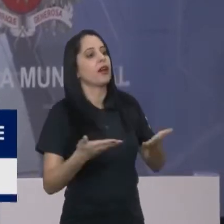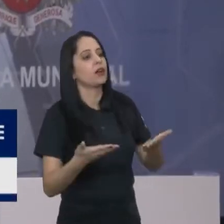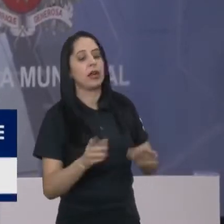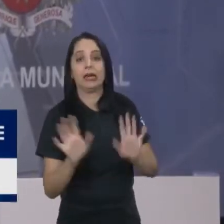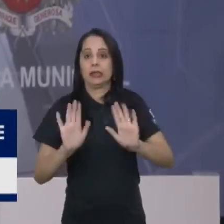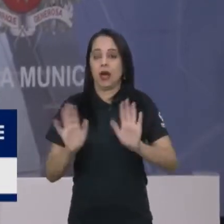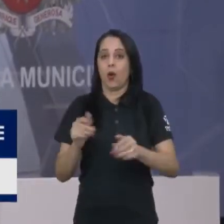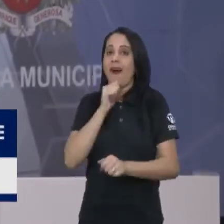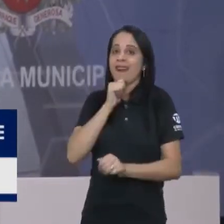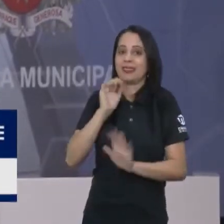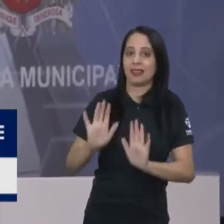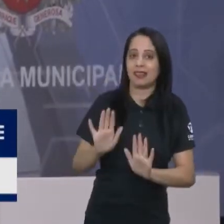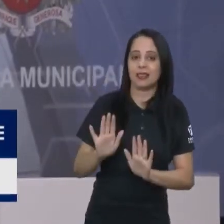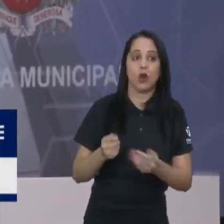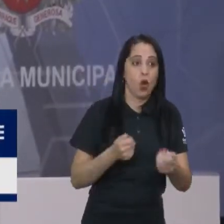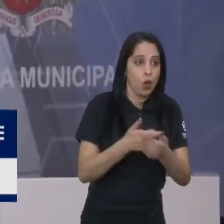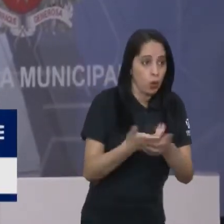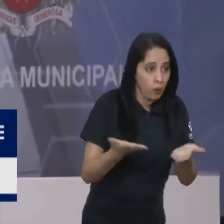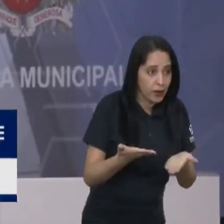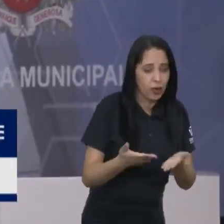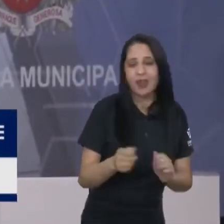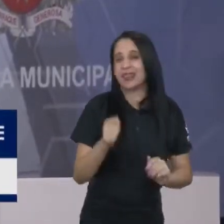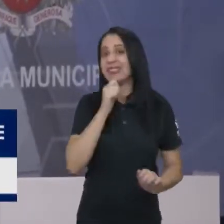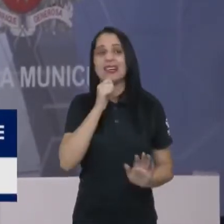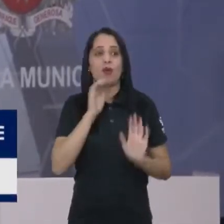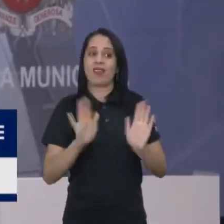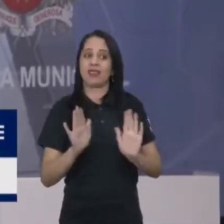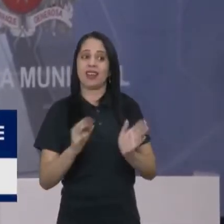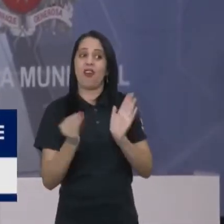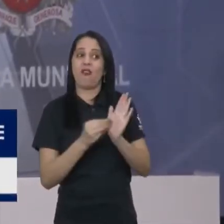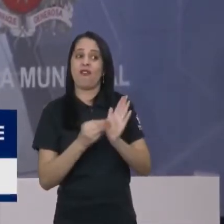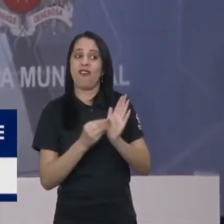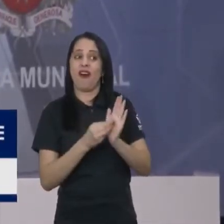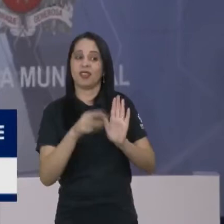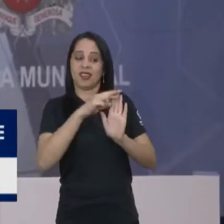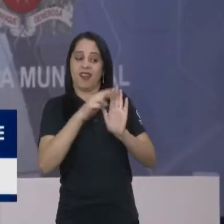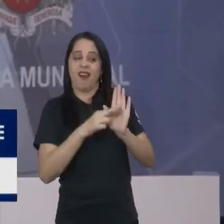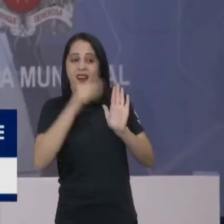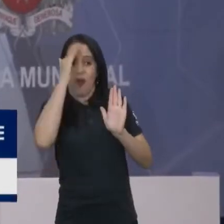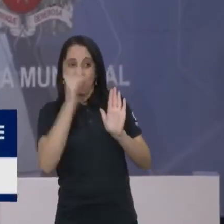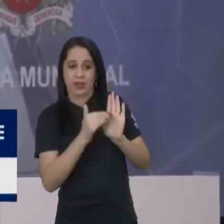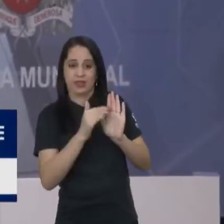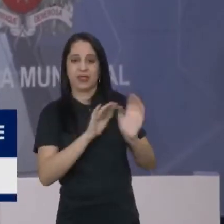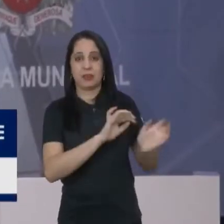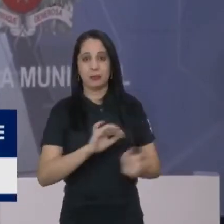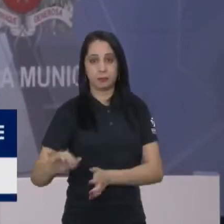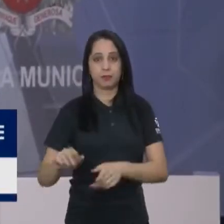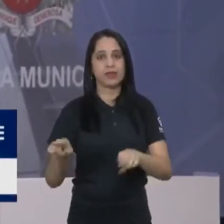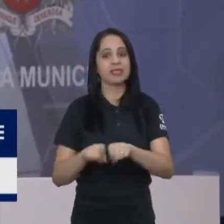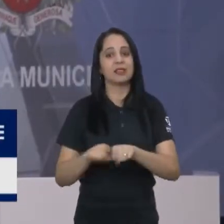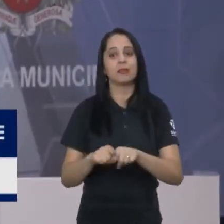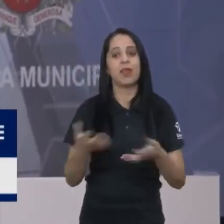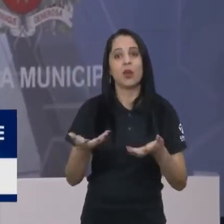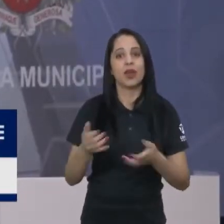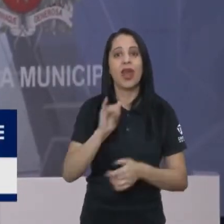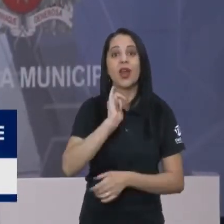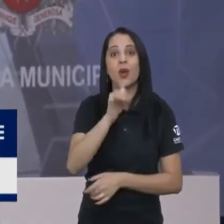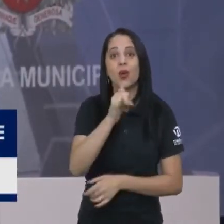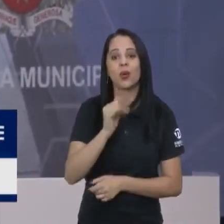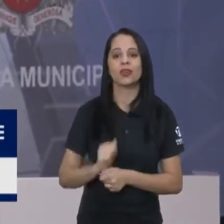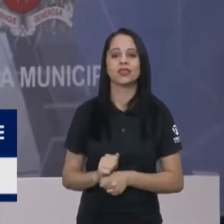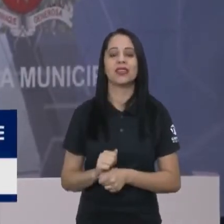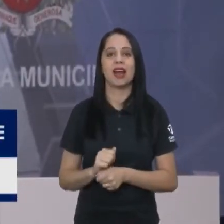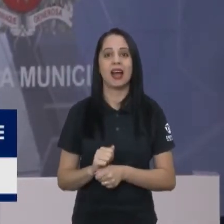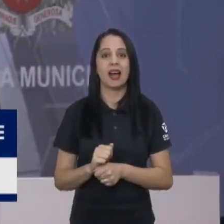segura. Tem mais essa etapa para cumprir. Quero também gastar alguns minutinhos para contar um pouco para vocês da compra do